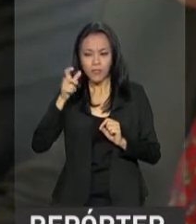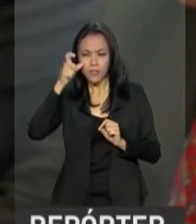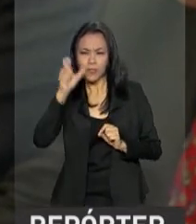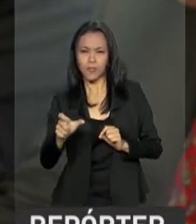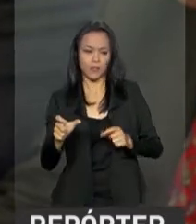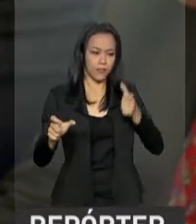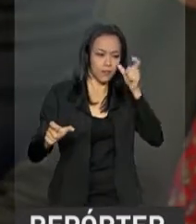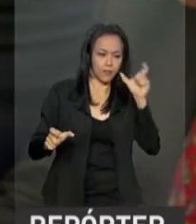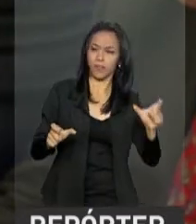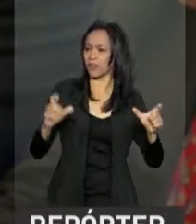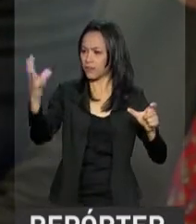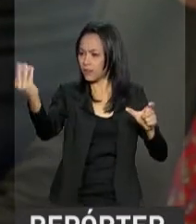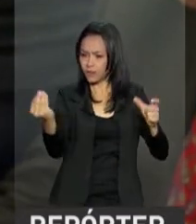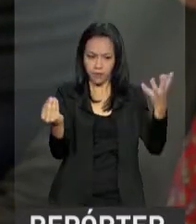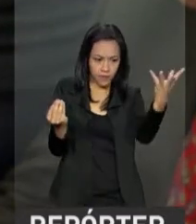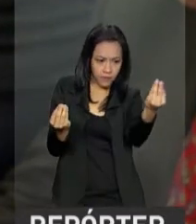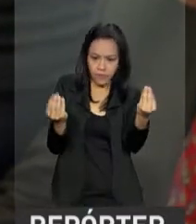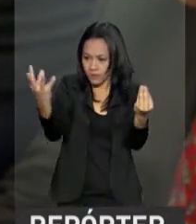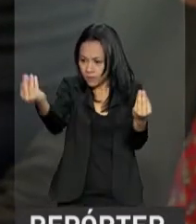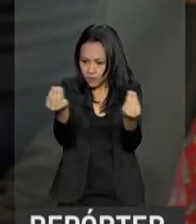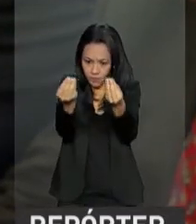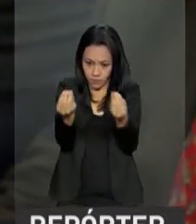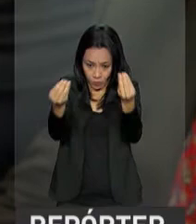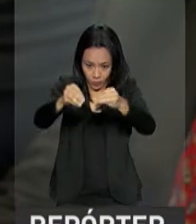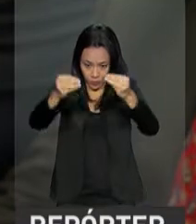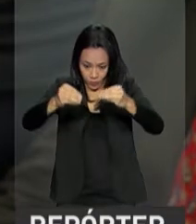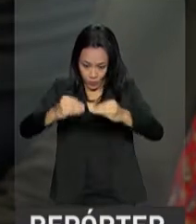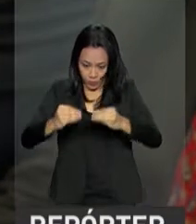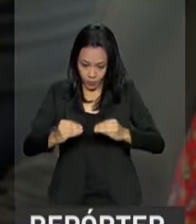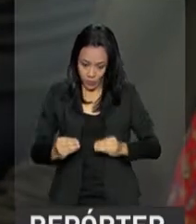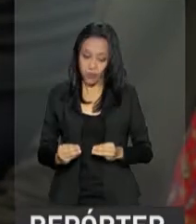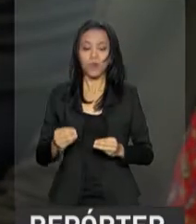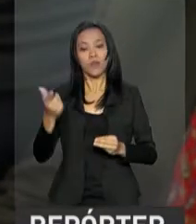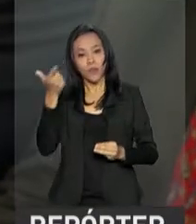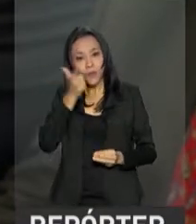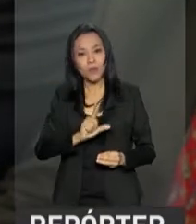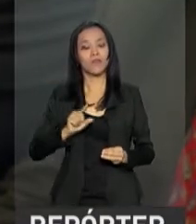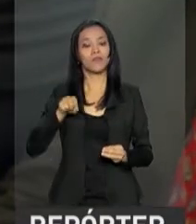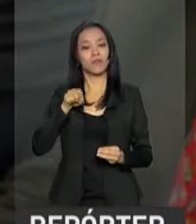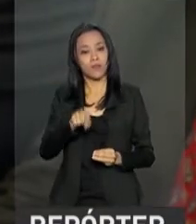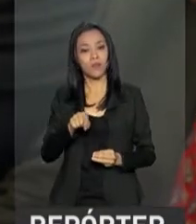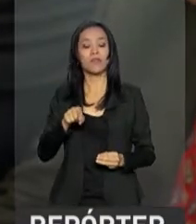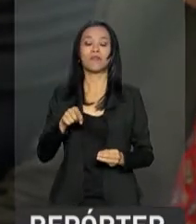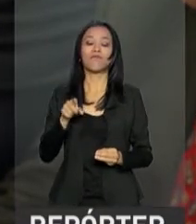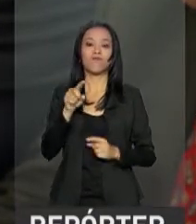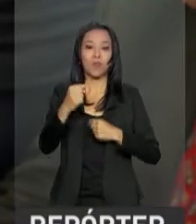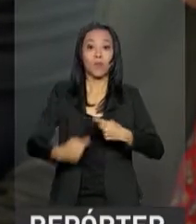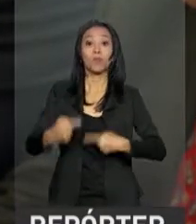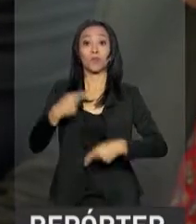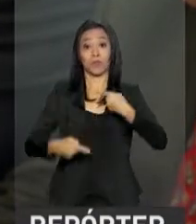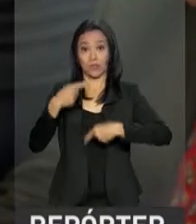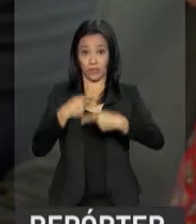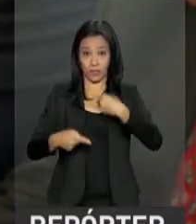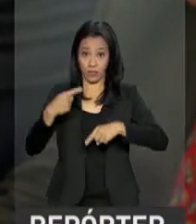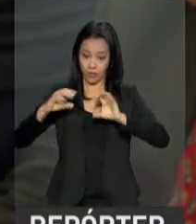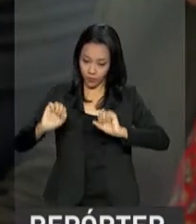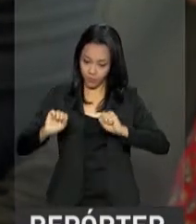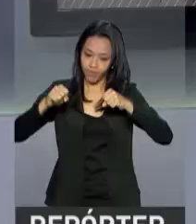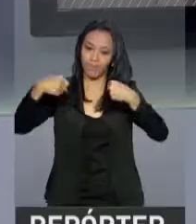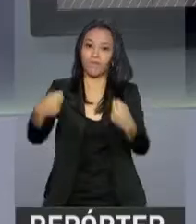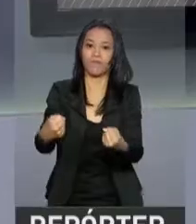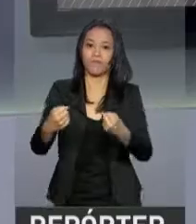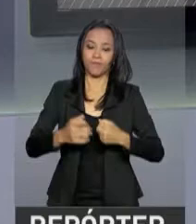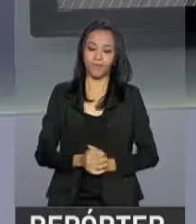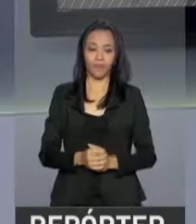nossas respectivas agências nacionais e de contribuir na vertente política desse empreendimento